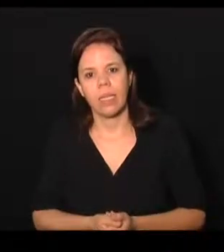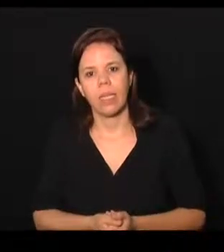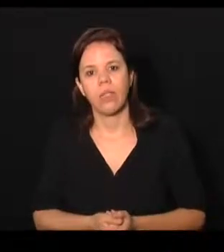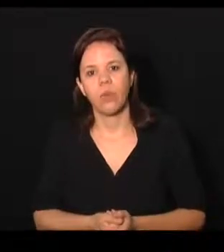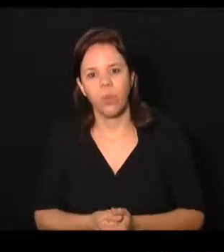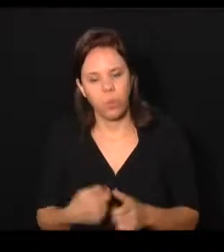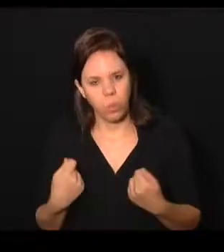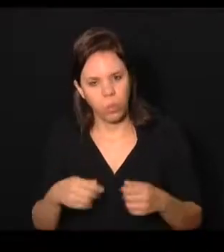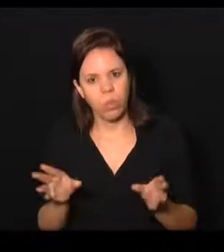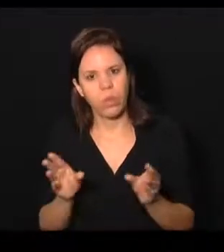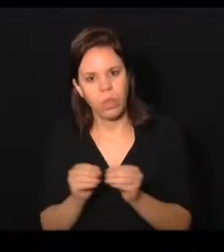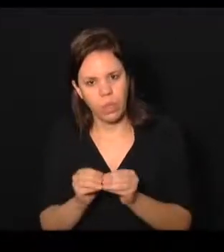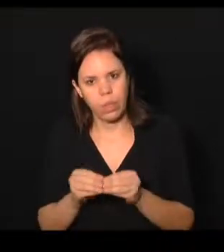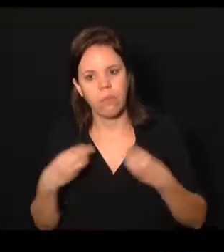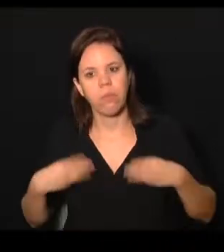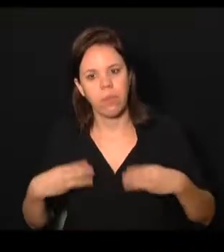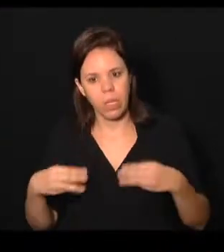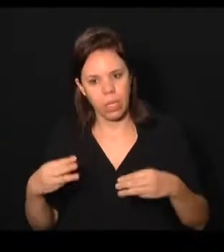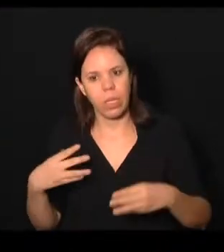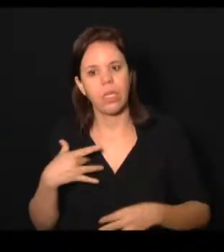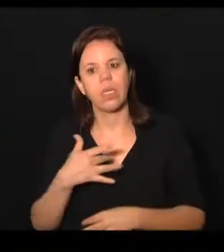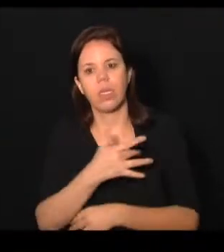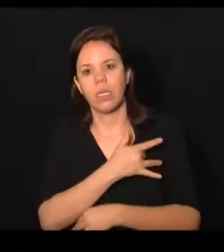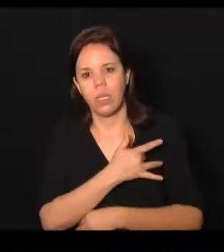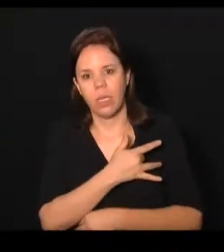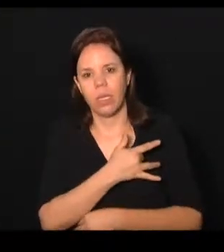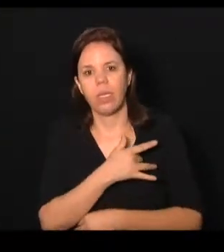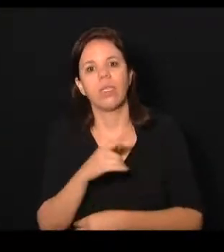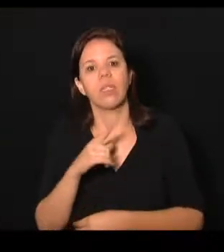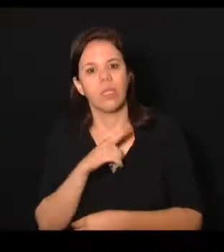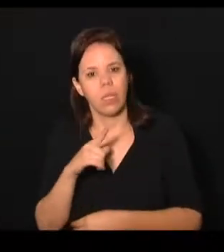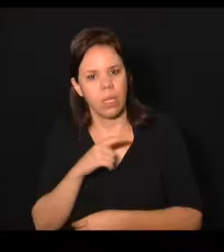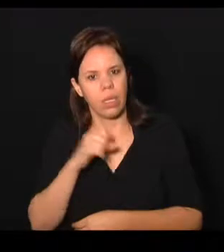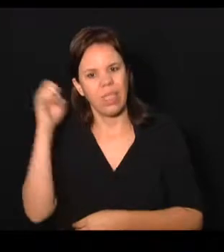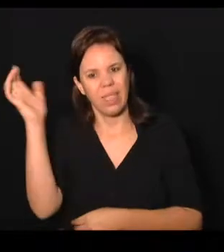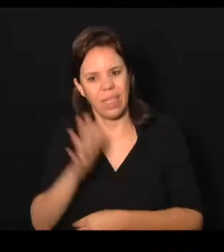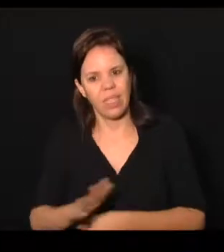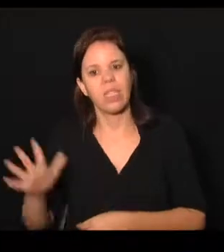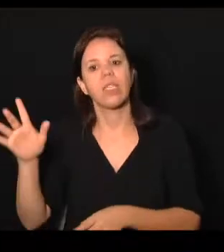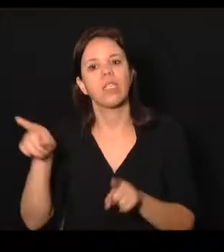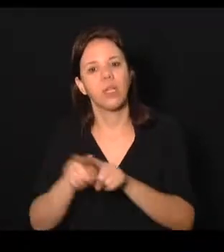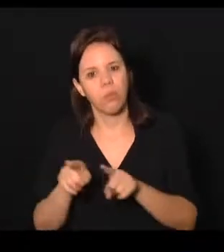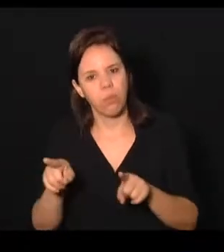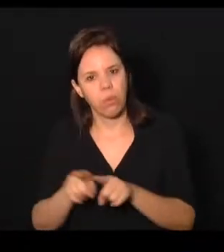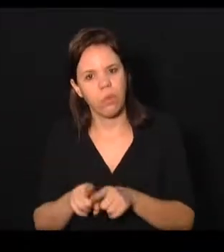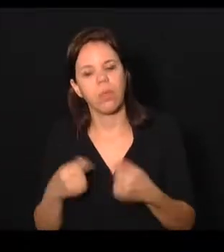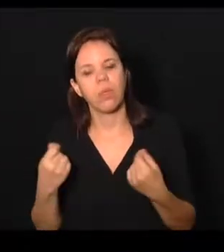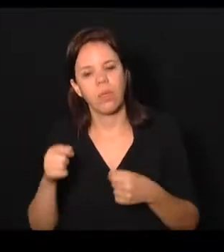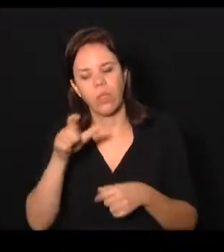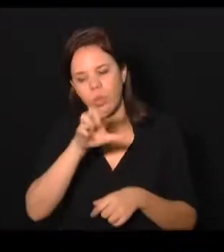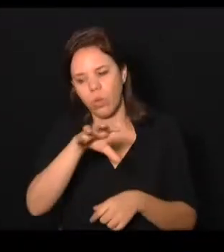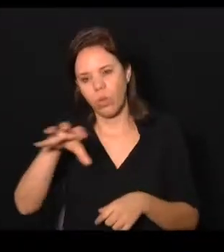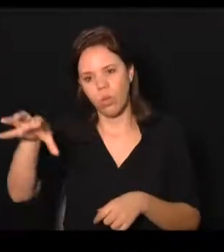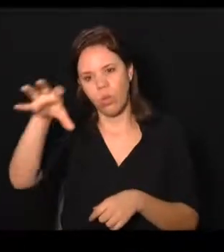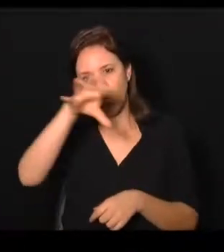requisitos são definidos pelo Ministério da Saúde, então existem requisitos nacionais e existem requisitos locais